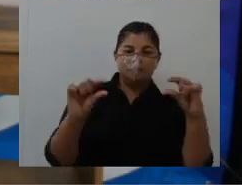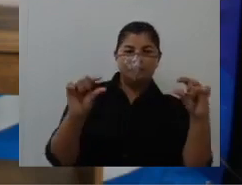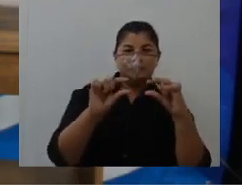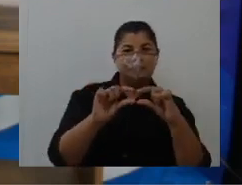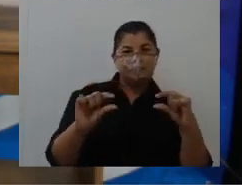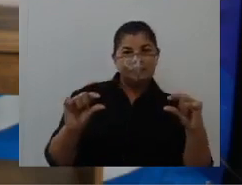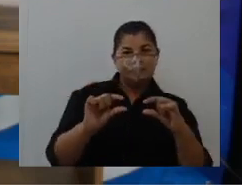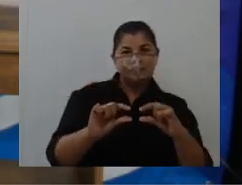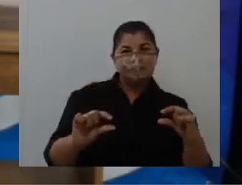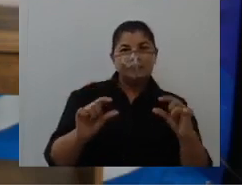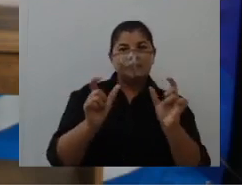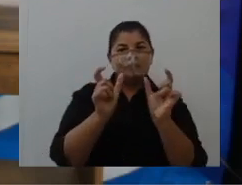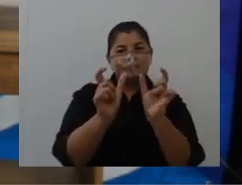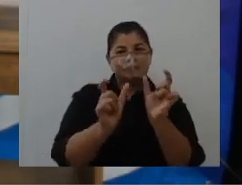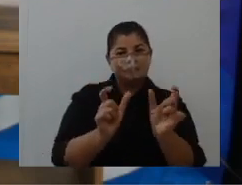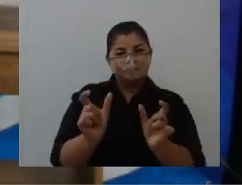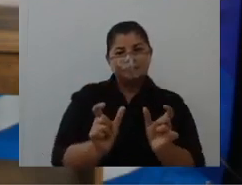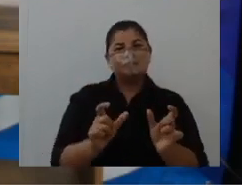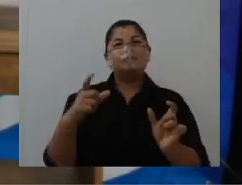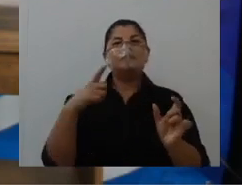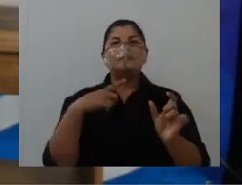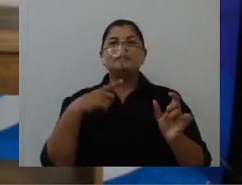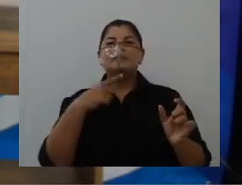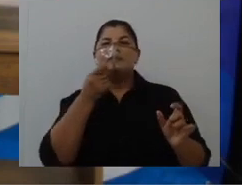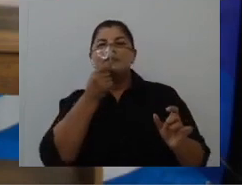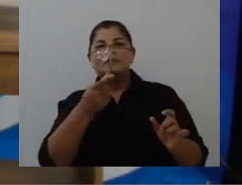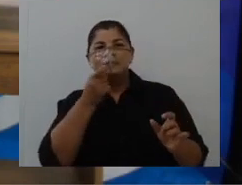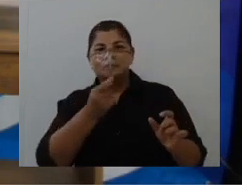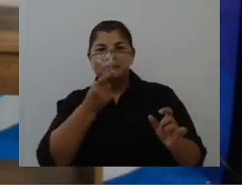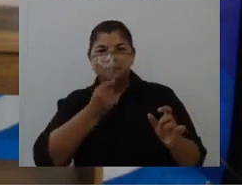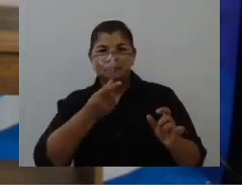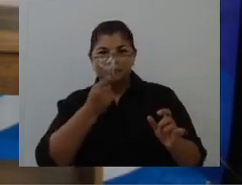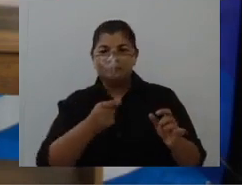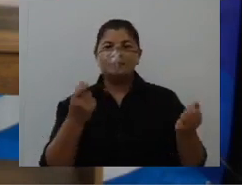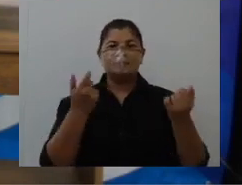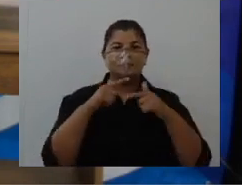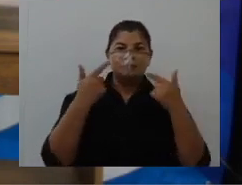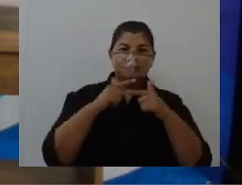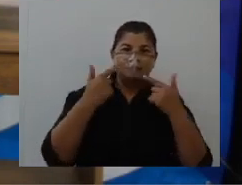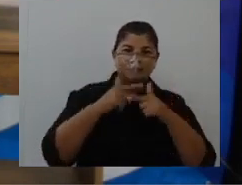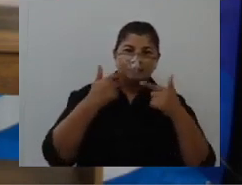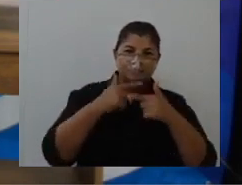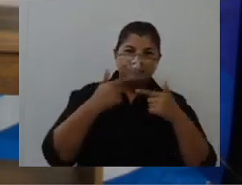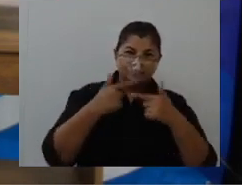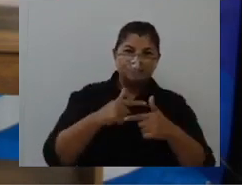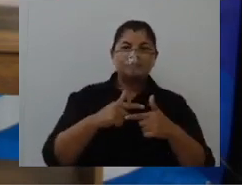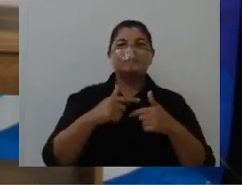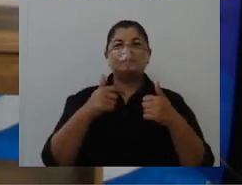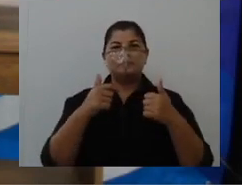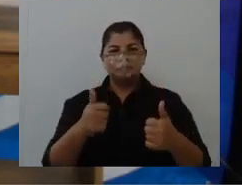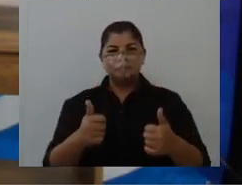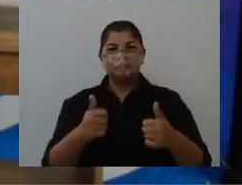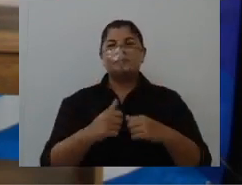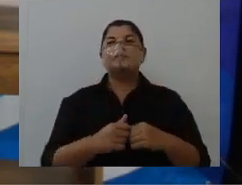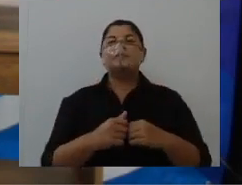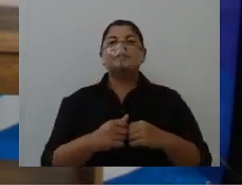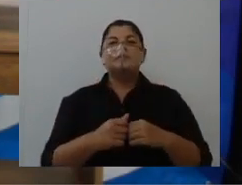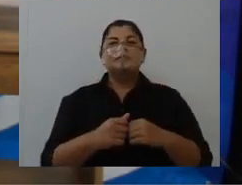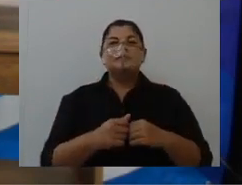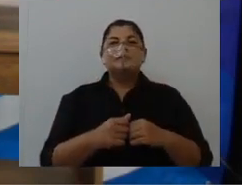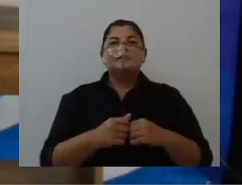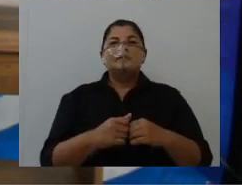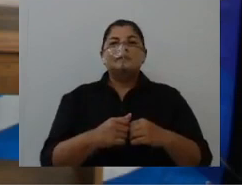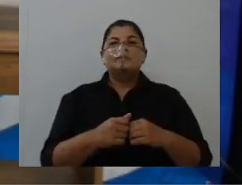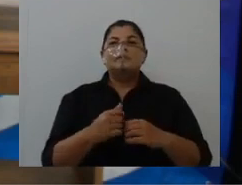e as HQs são mais para o lado do humor, do riso, da piada, ok? Isso aí é de uma maneira bem genérica, tá bom? Vamos